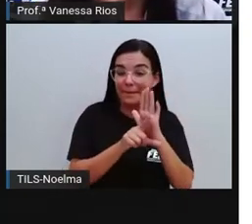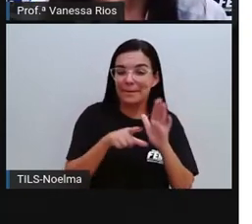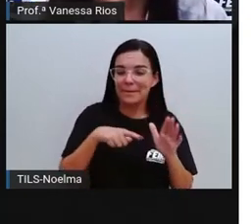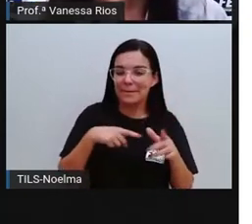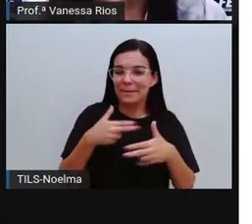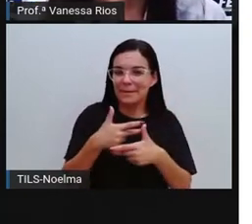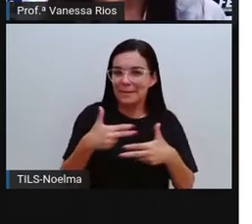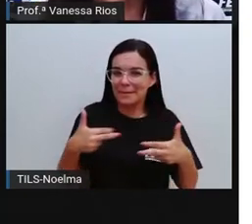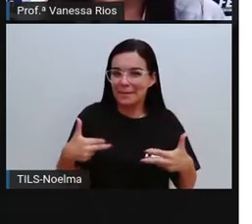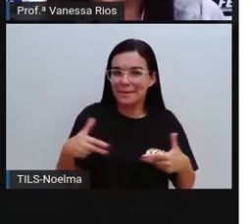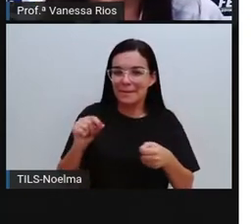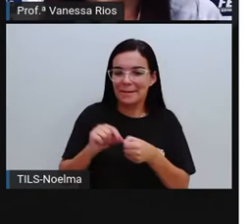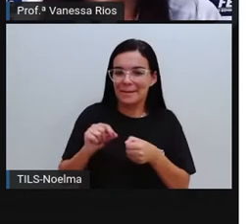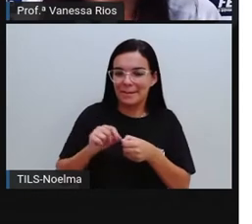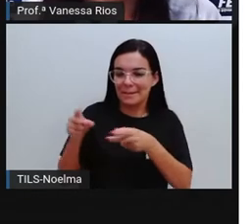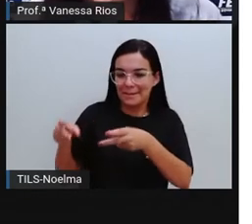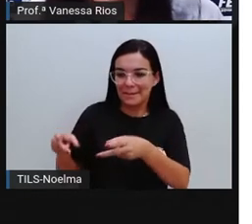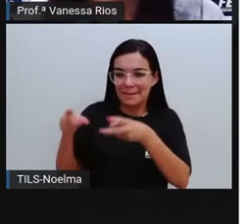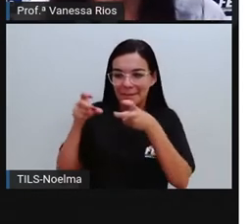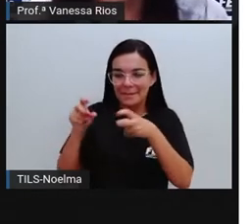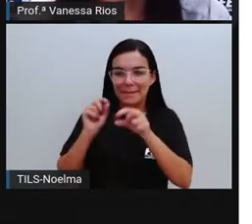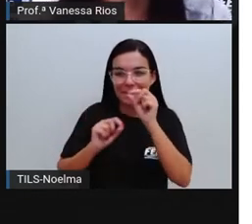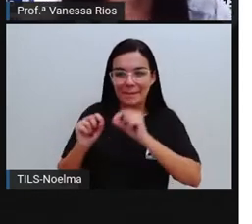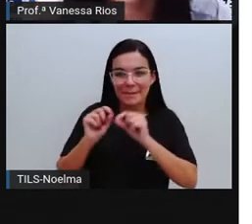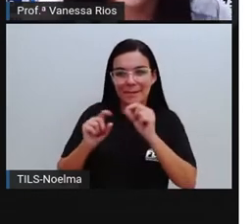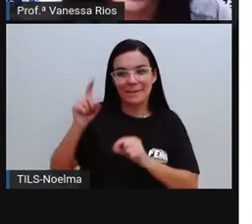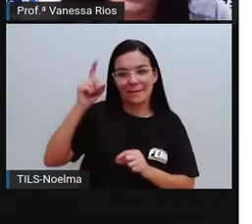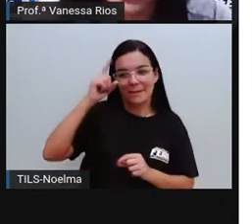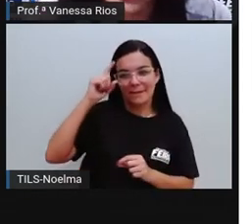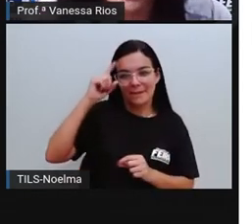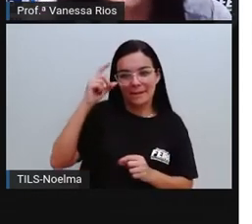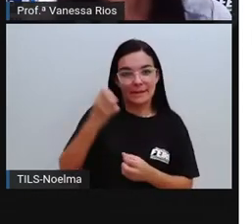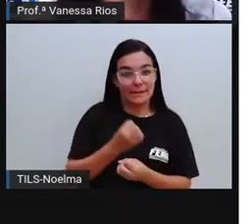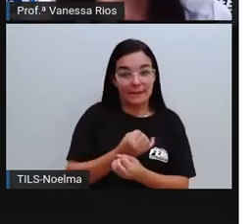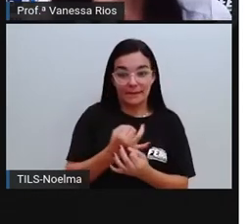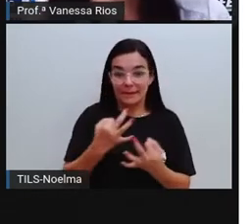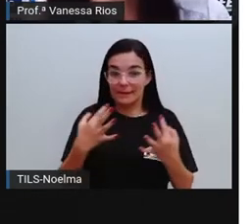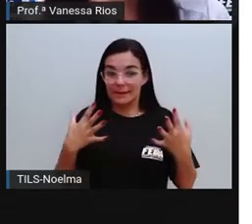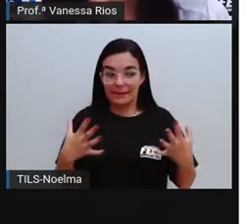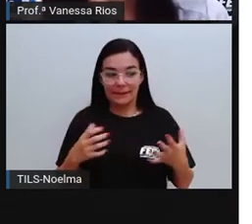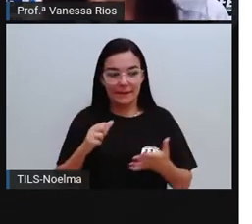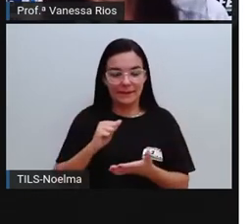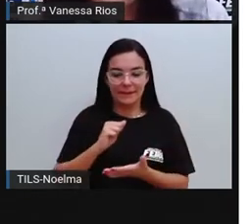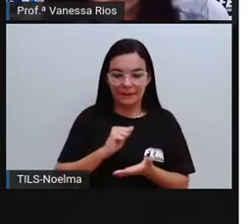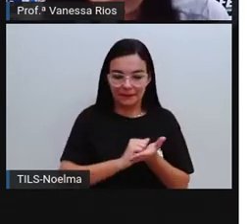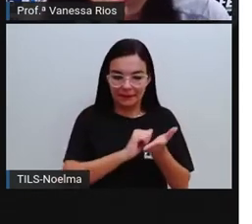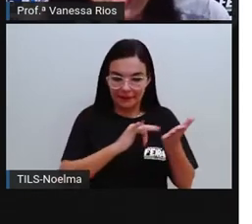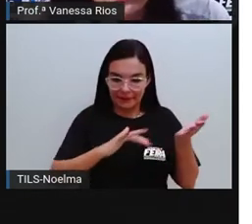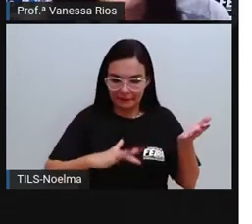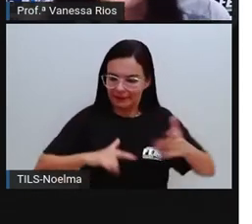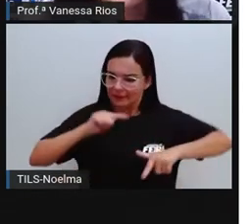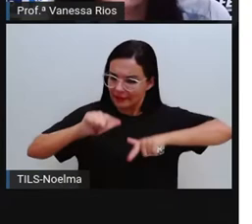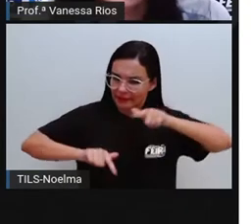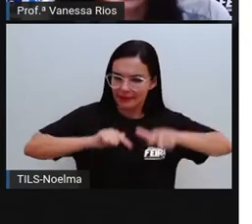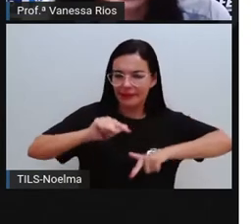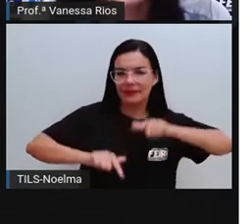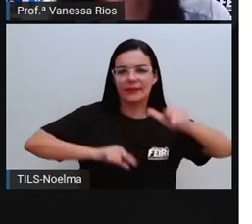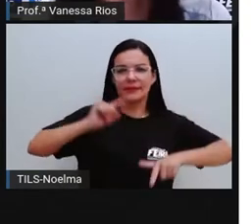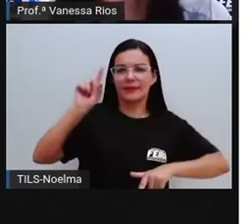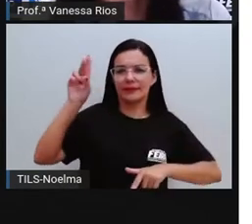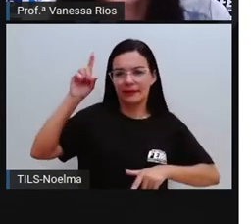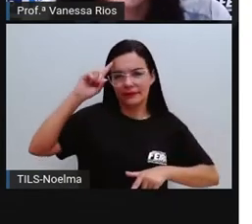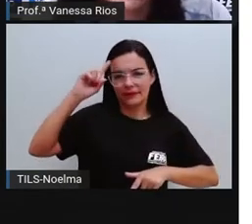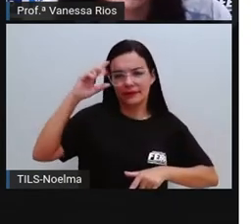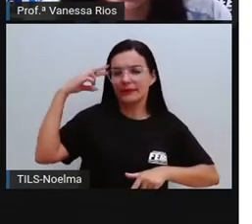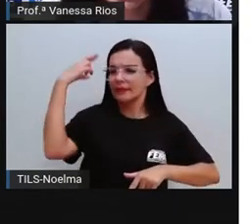a gente percebe ali fazendo parte de diversas atividades diárias, elas justamente formam aí a rotina,